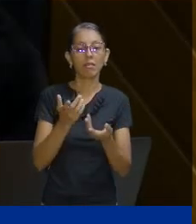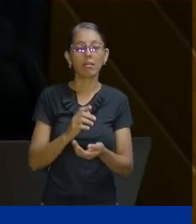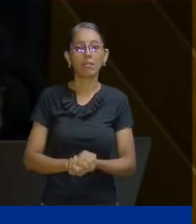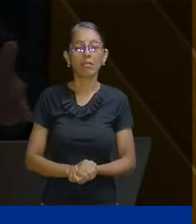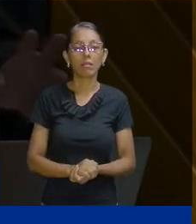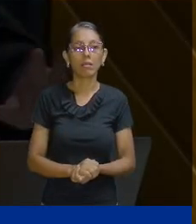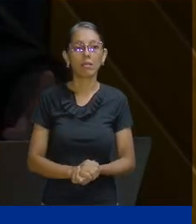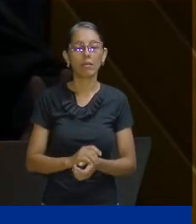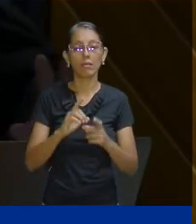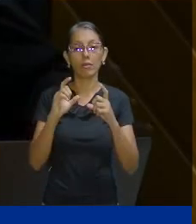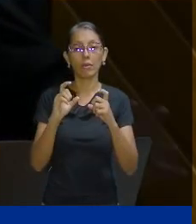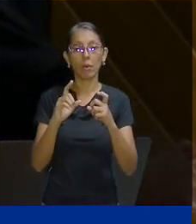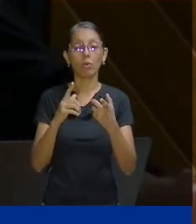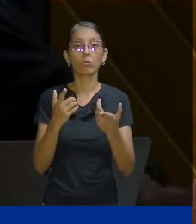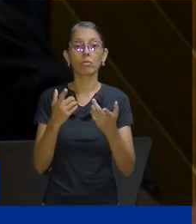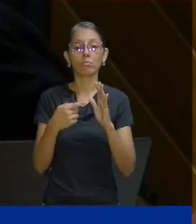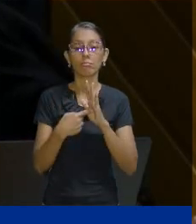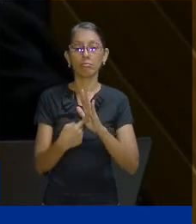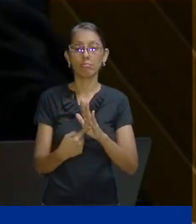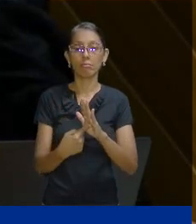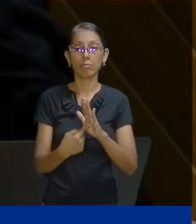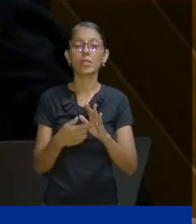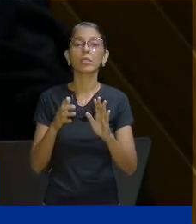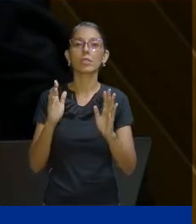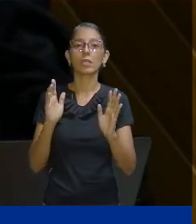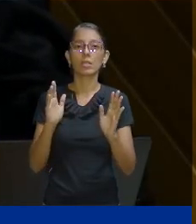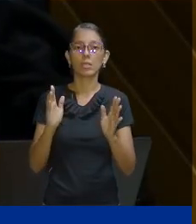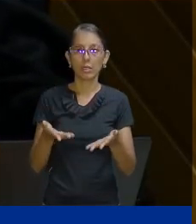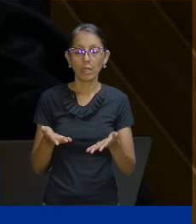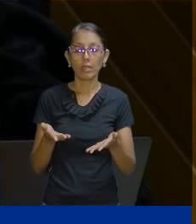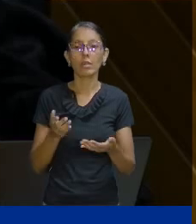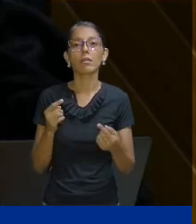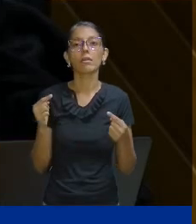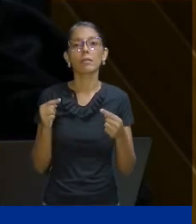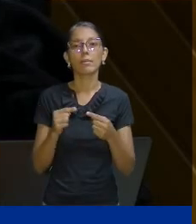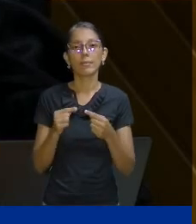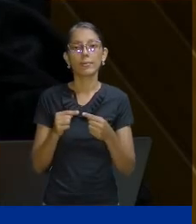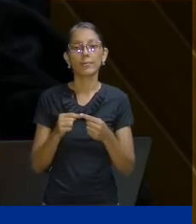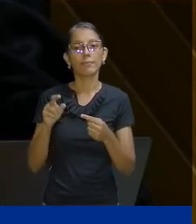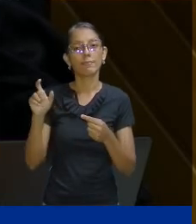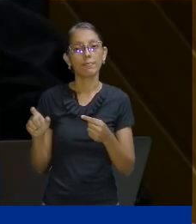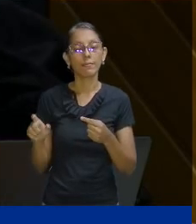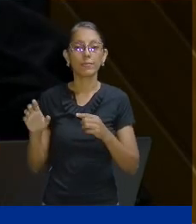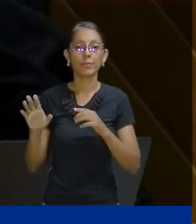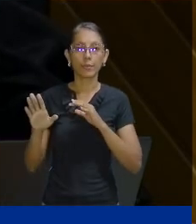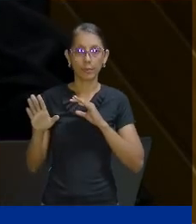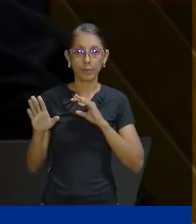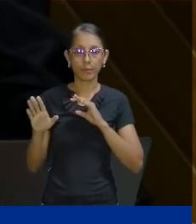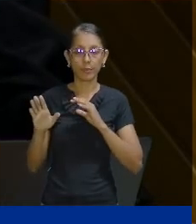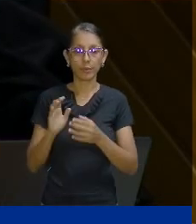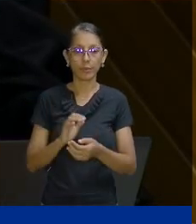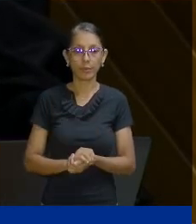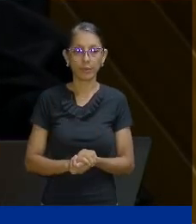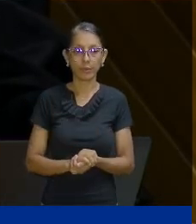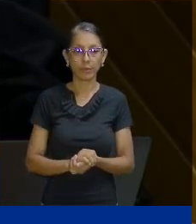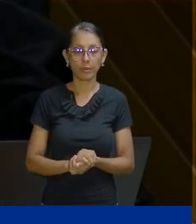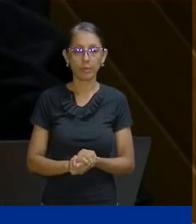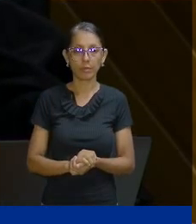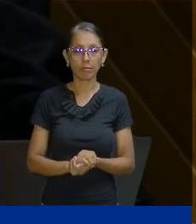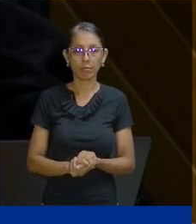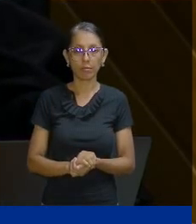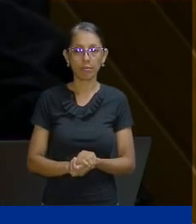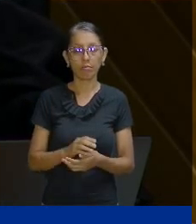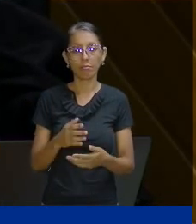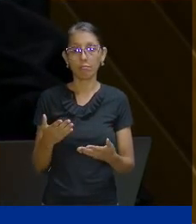foto, como o MP mostrou, era o emblema da campanha. Não houve pedido de voto.